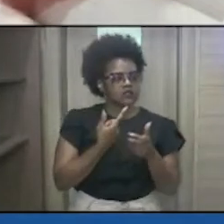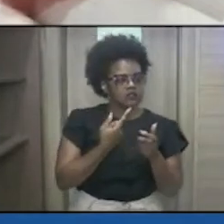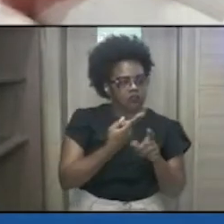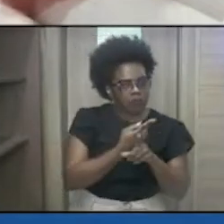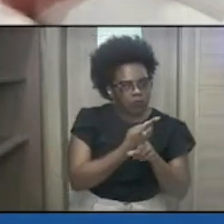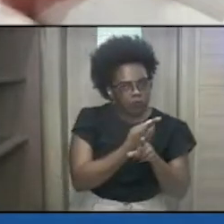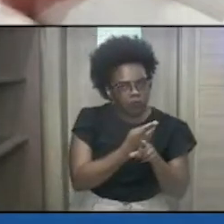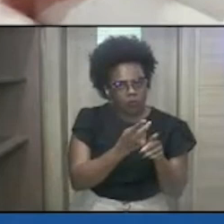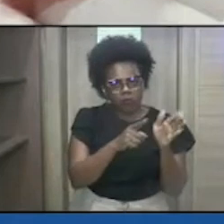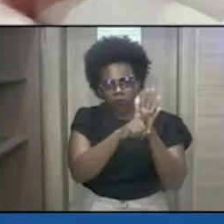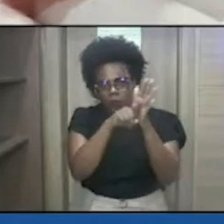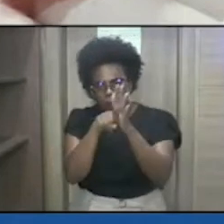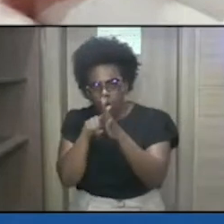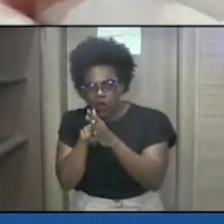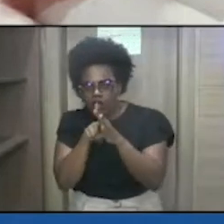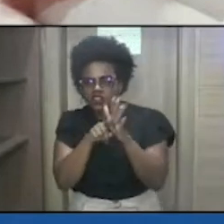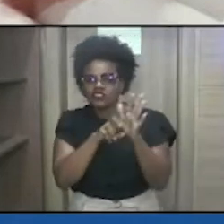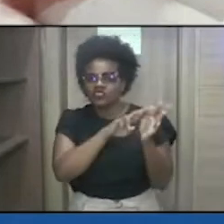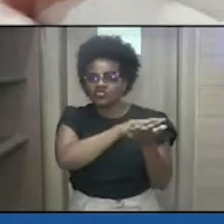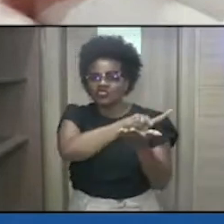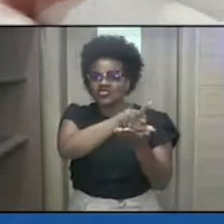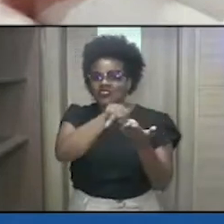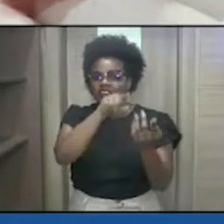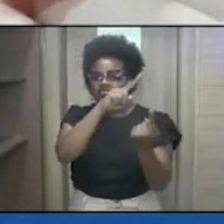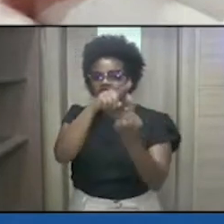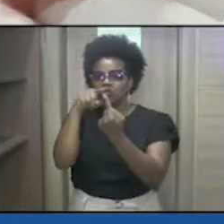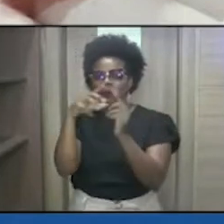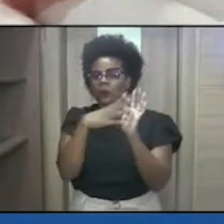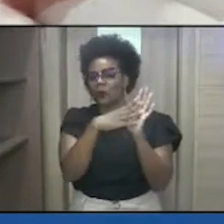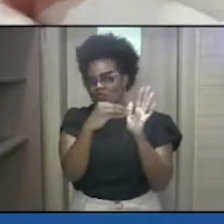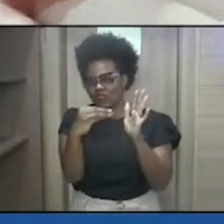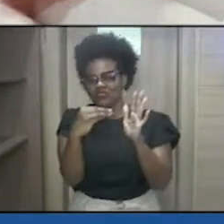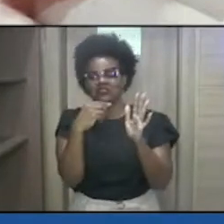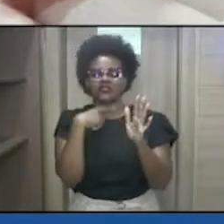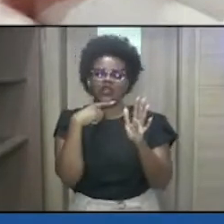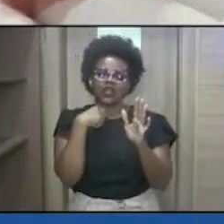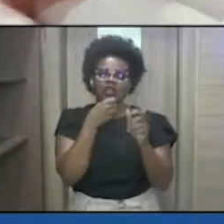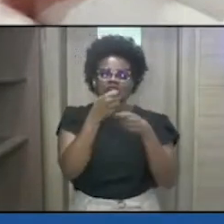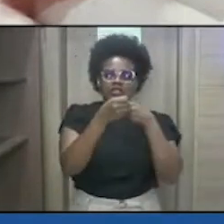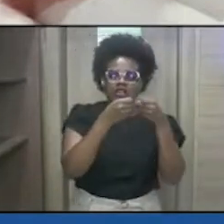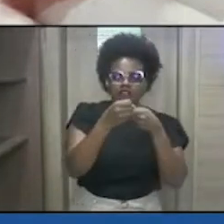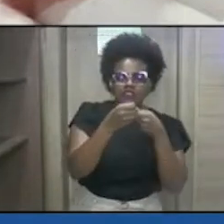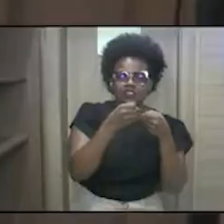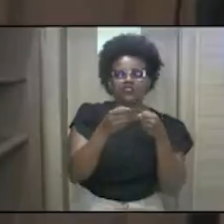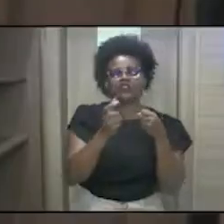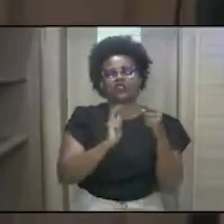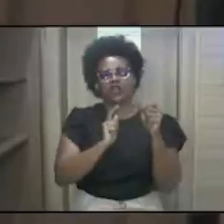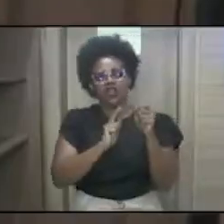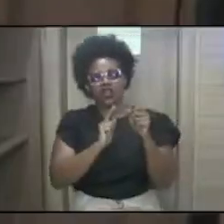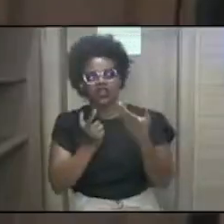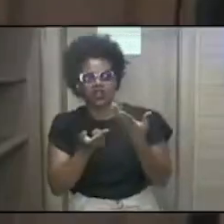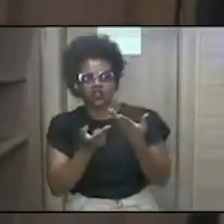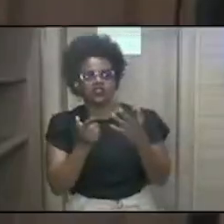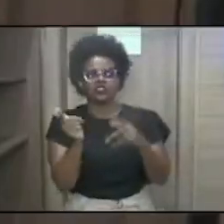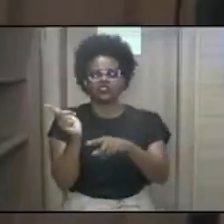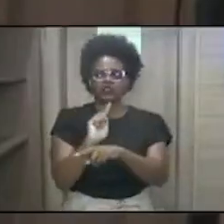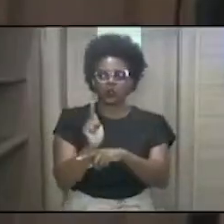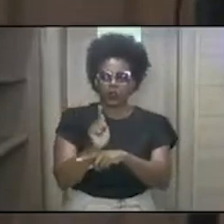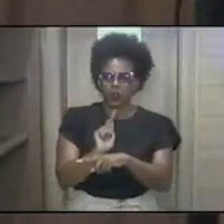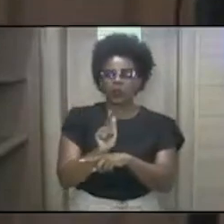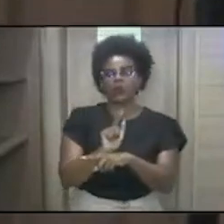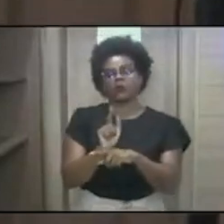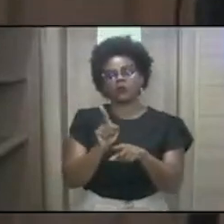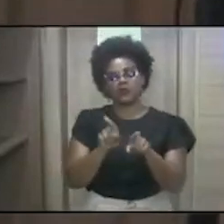encontrando nos diferentes modelos, né? A gente fez entrevista semi-estruturada com gestores, né,